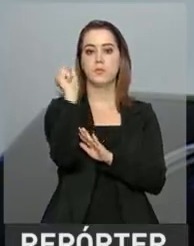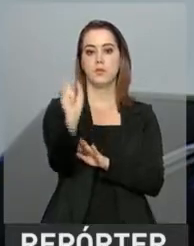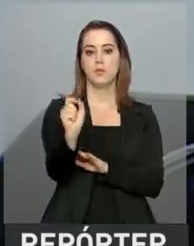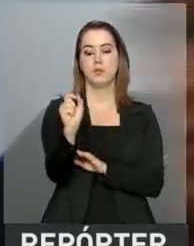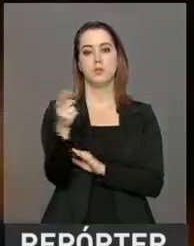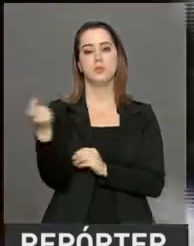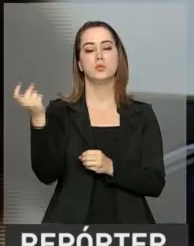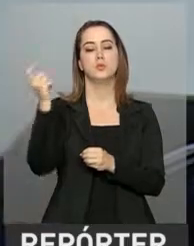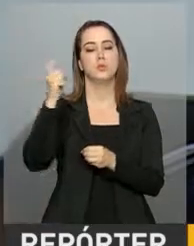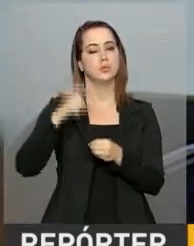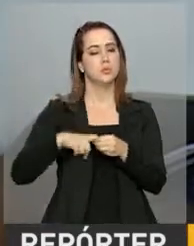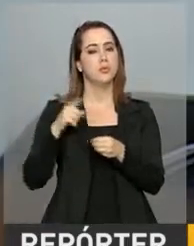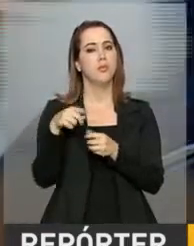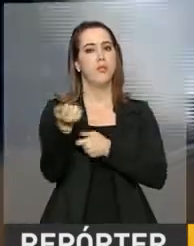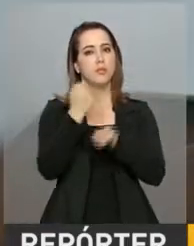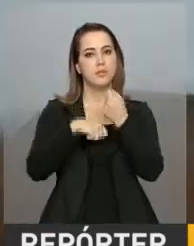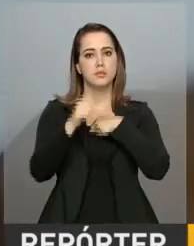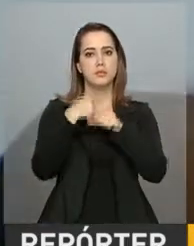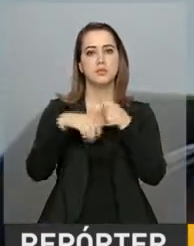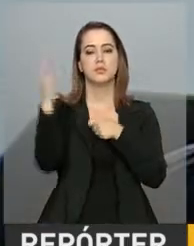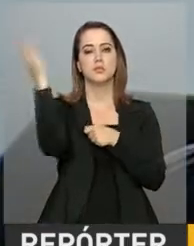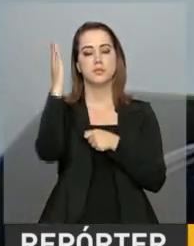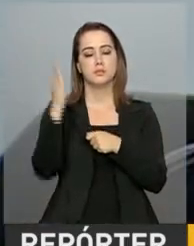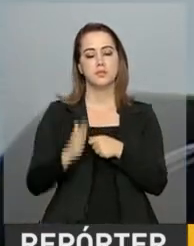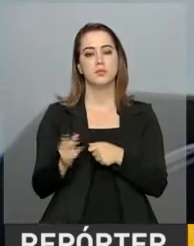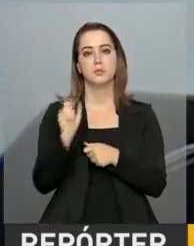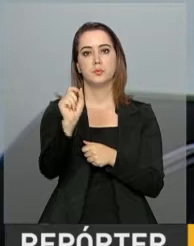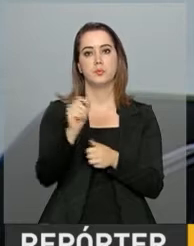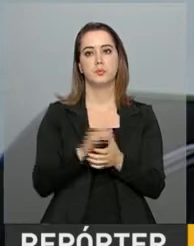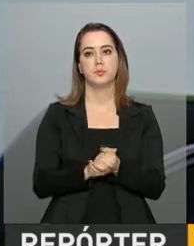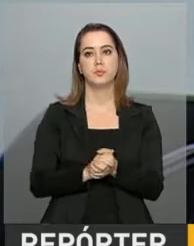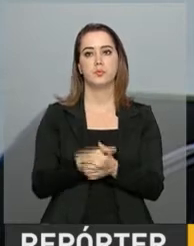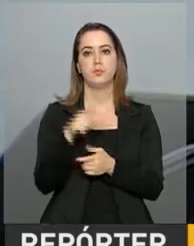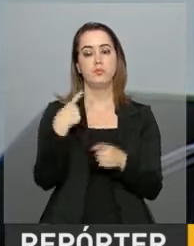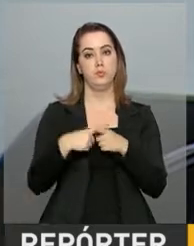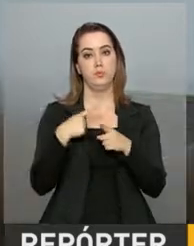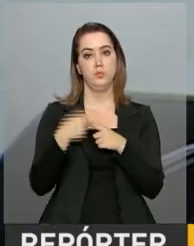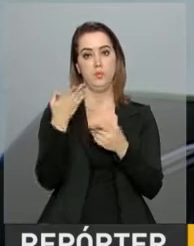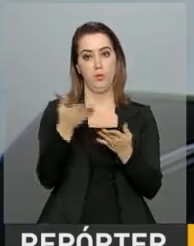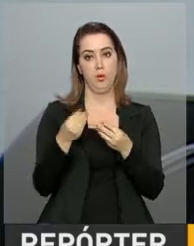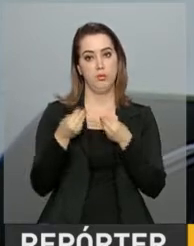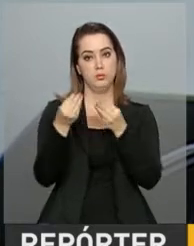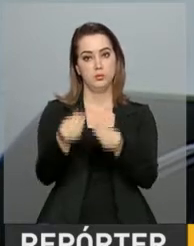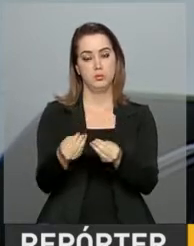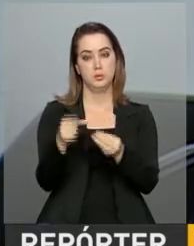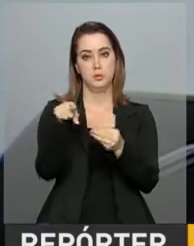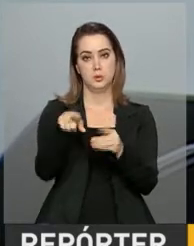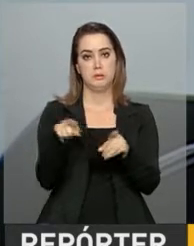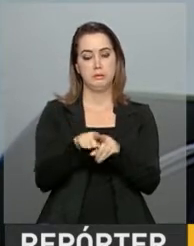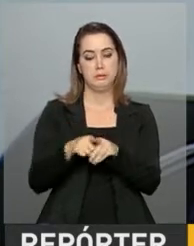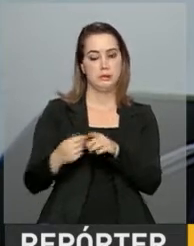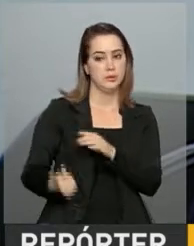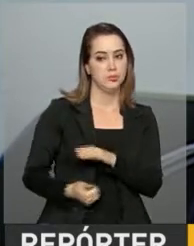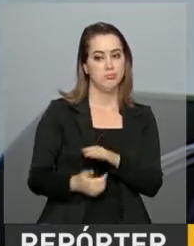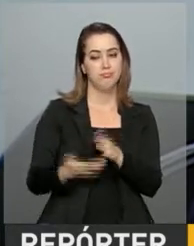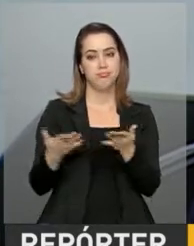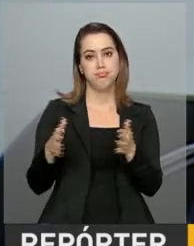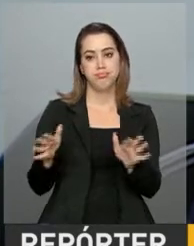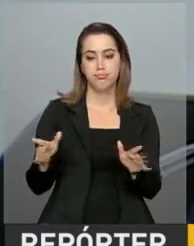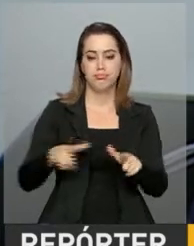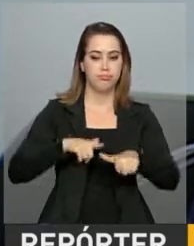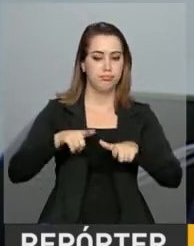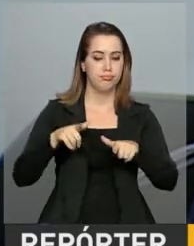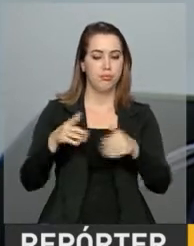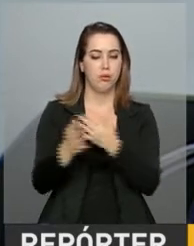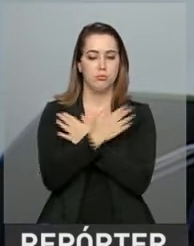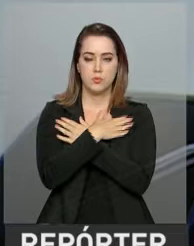temos que enfrentar essa questão de frente, porque isso leva a um aumento do desemprego, isso